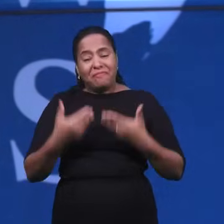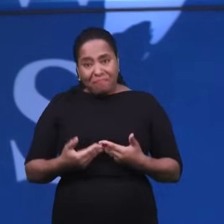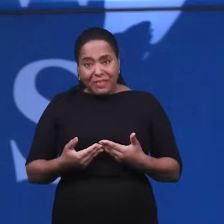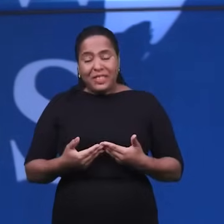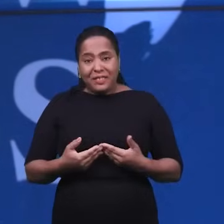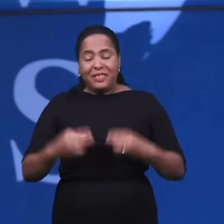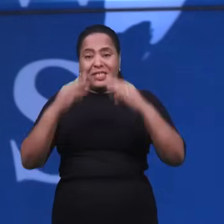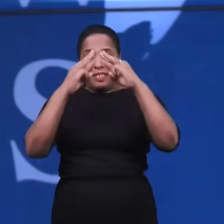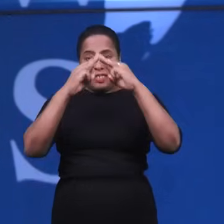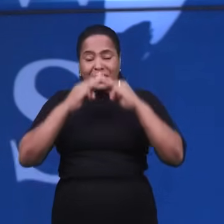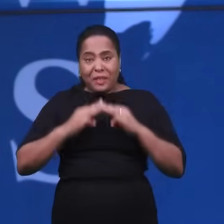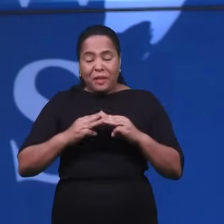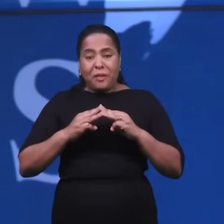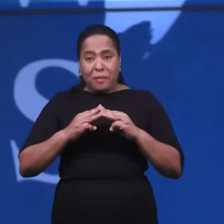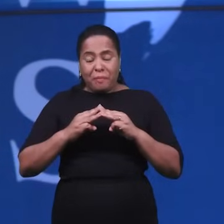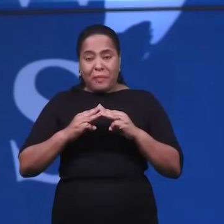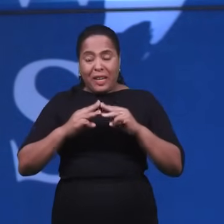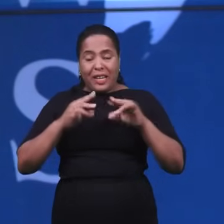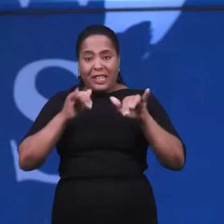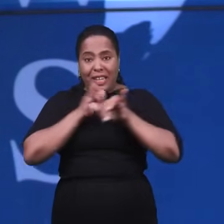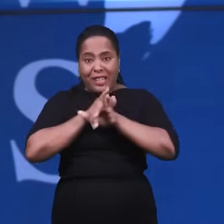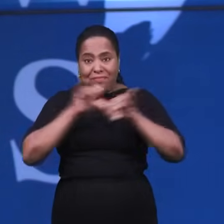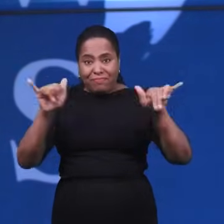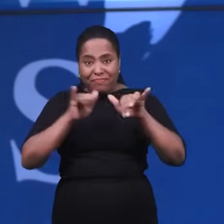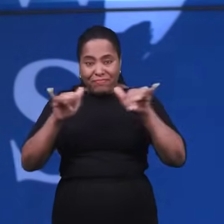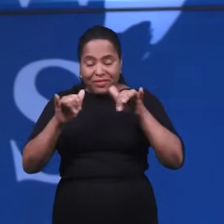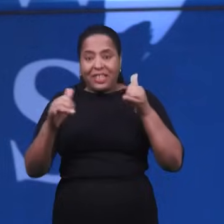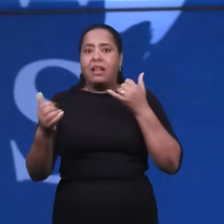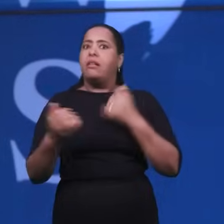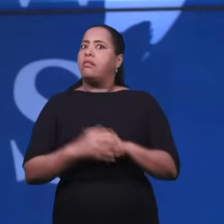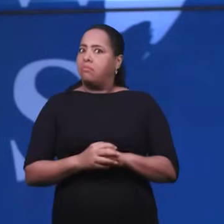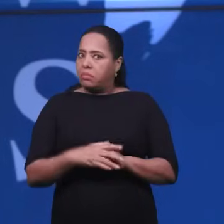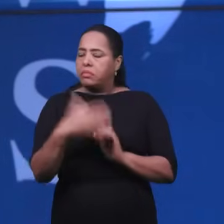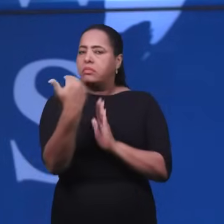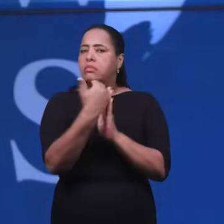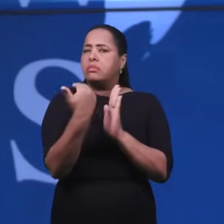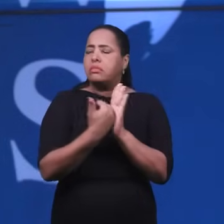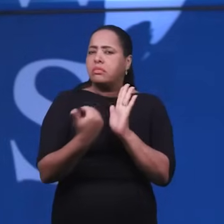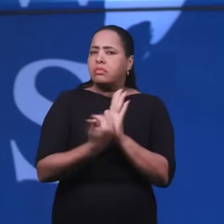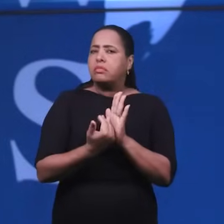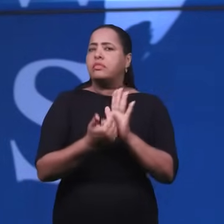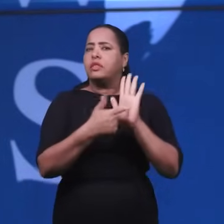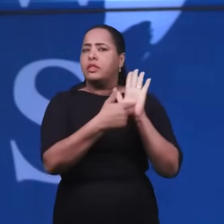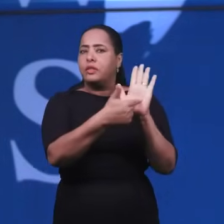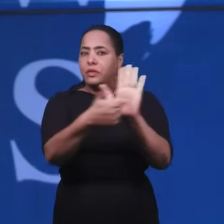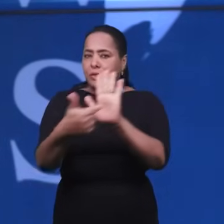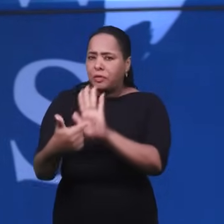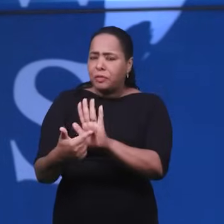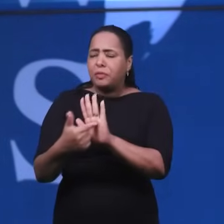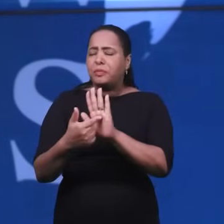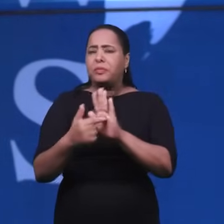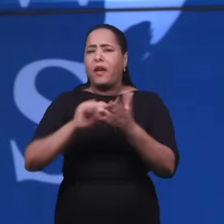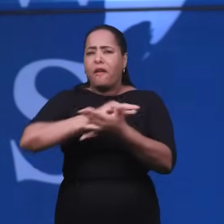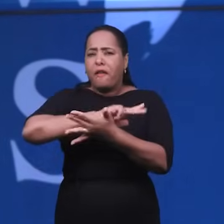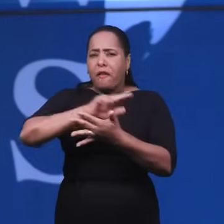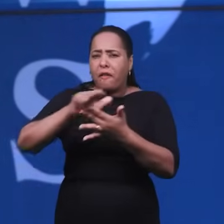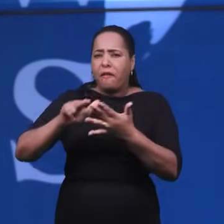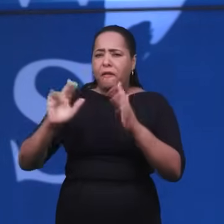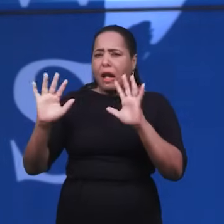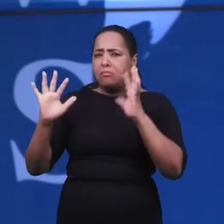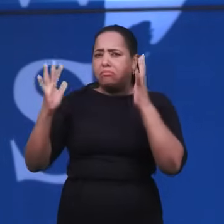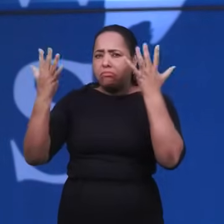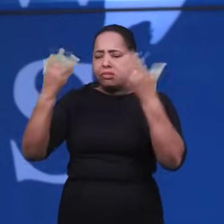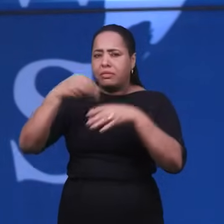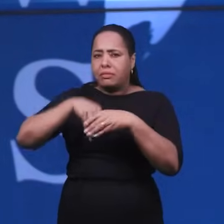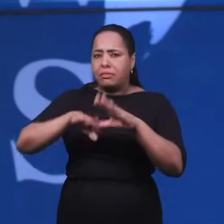Manaí News. E neste programa nós vamos compartilhar com você vários eventos que aconteceram nas igrejas Cristã Maranata para a